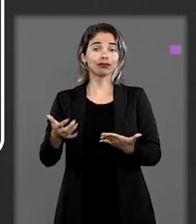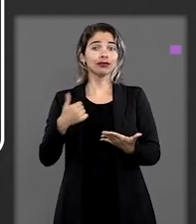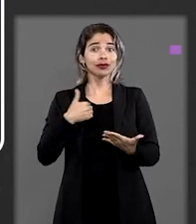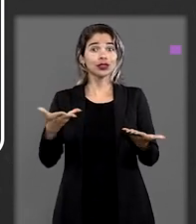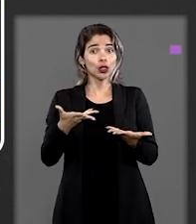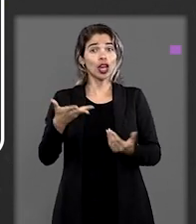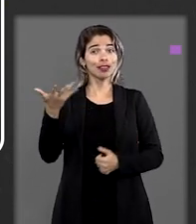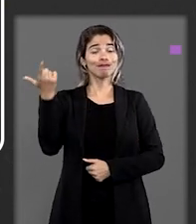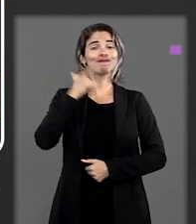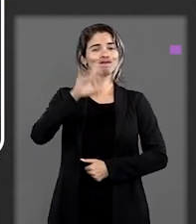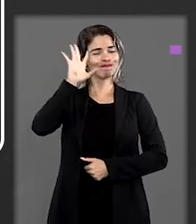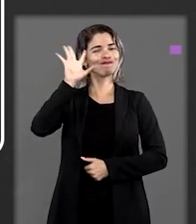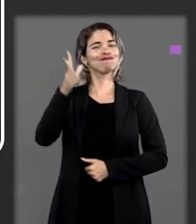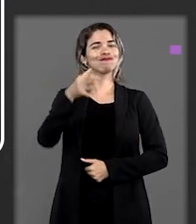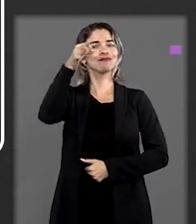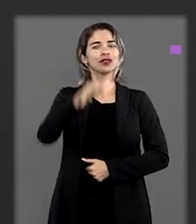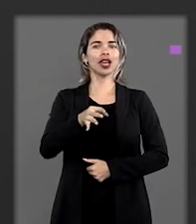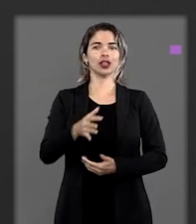e deu certo,